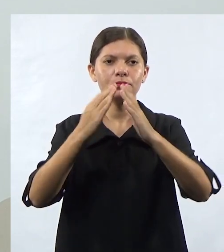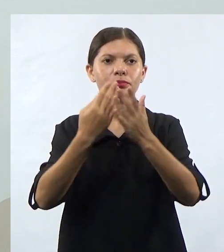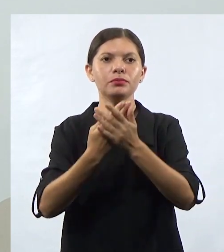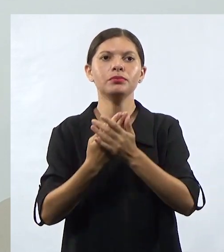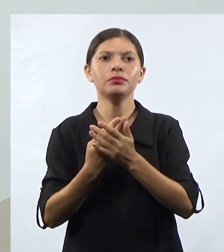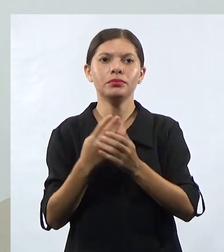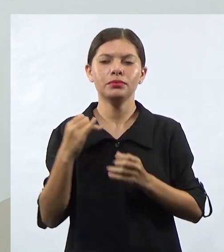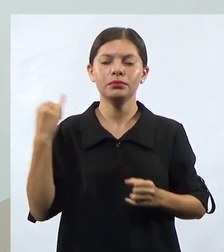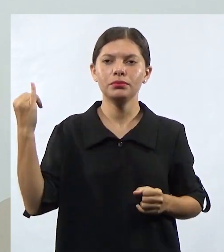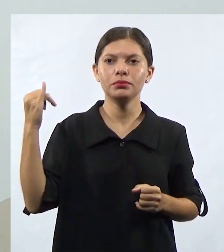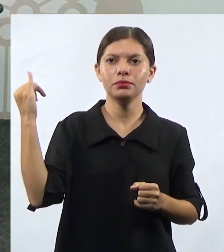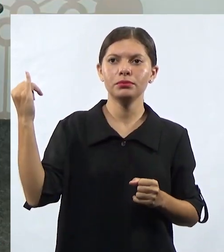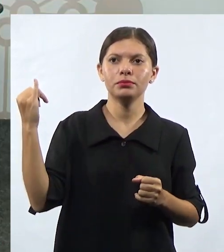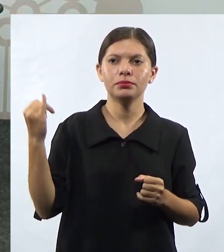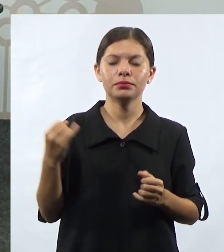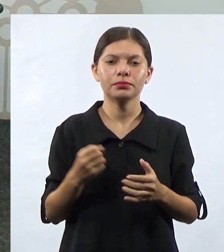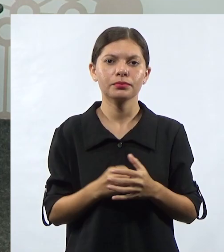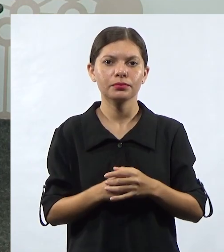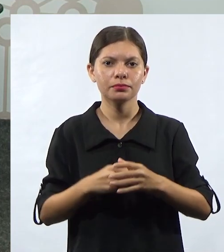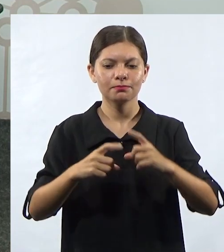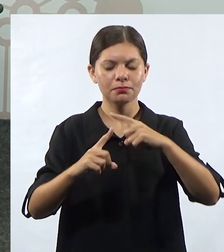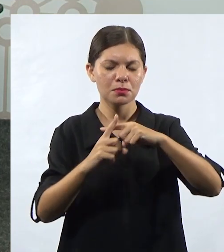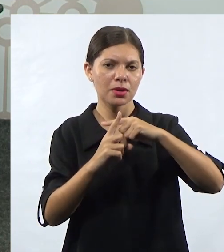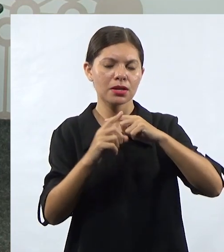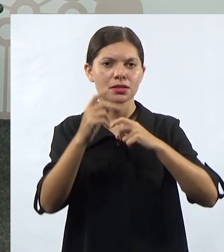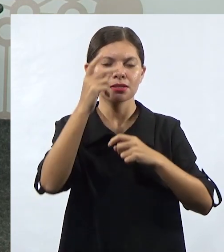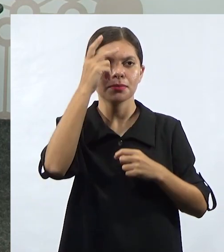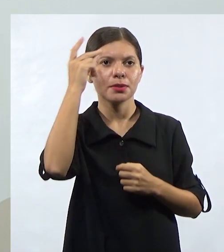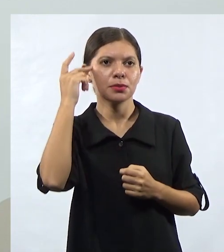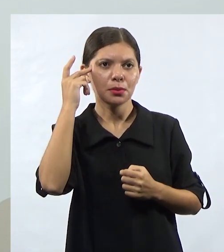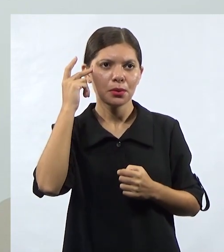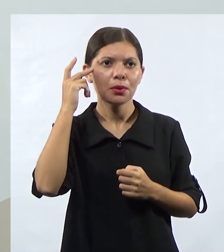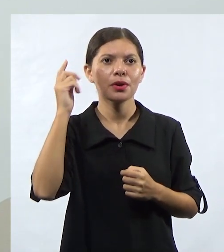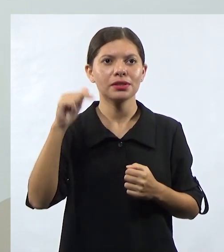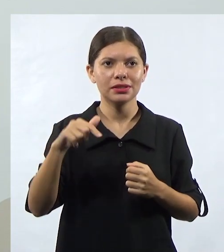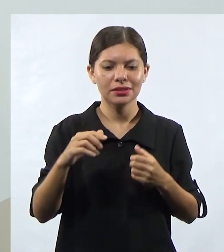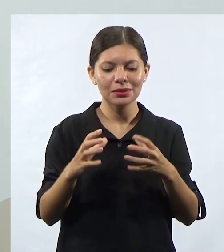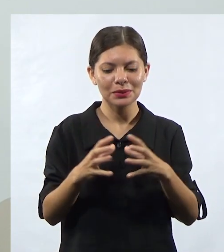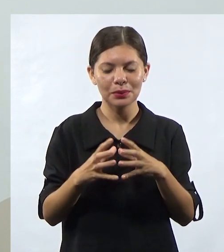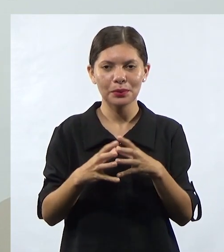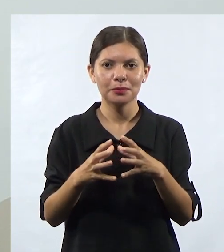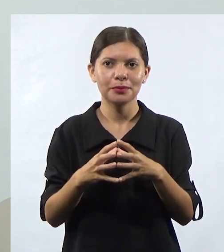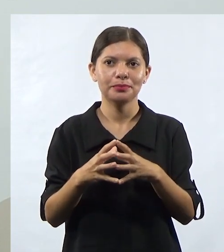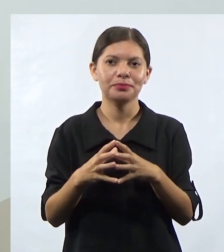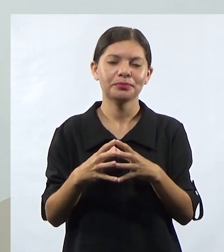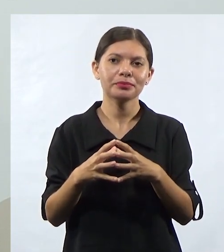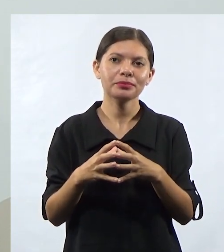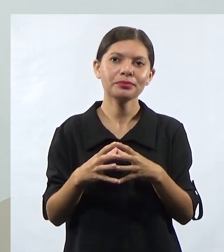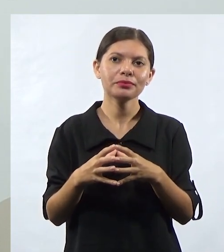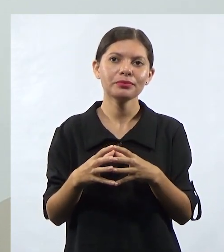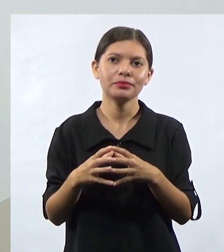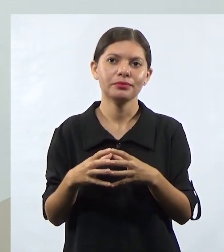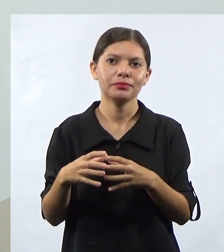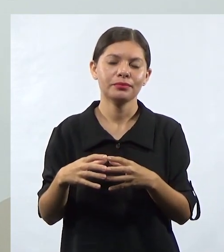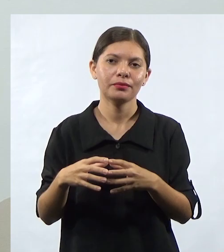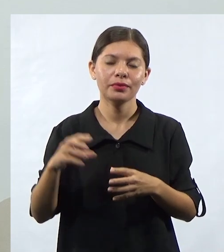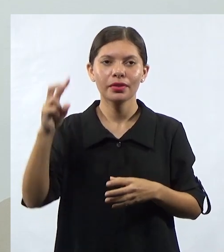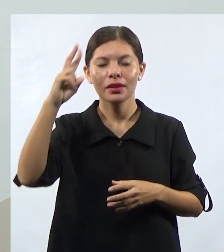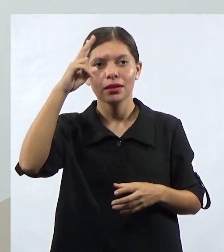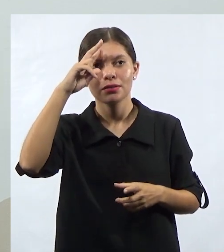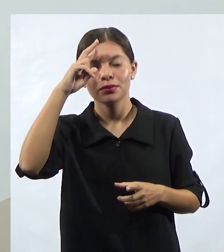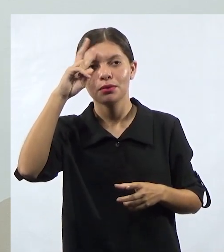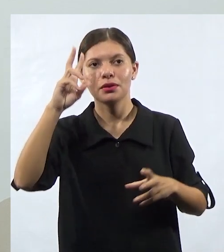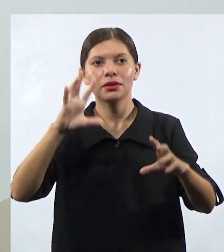mais pessoas tiver ponderando sobre a importância dessa instituição na história do município, na história